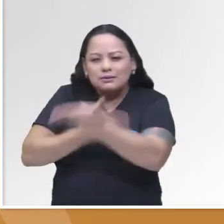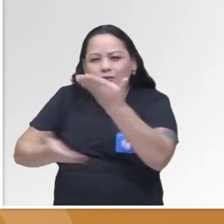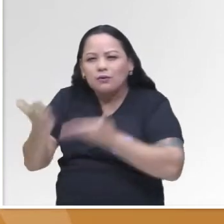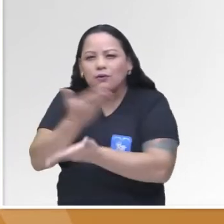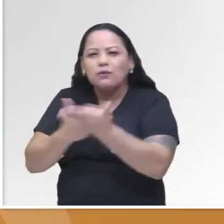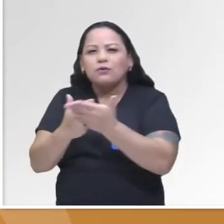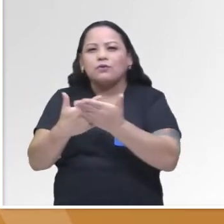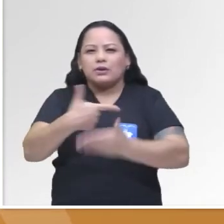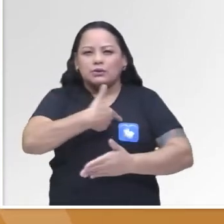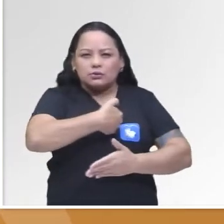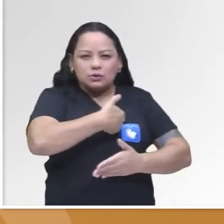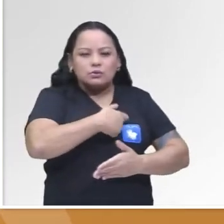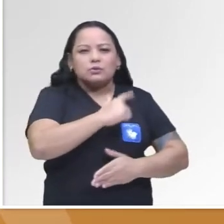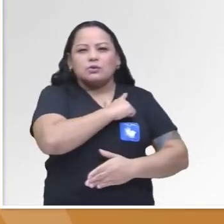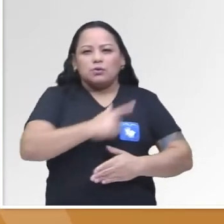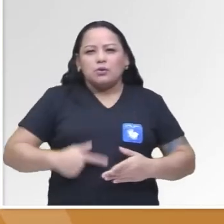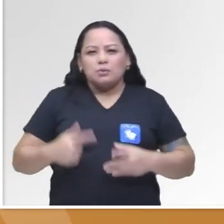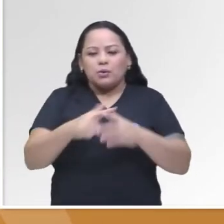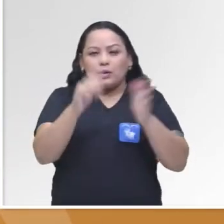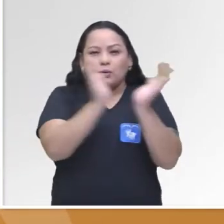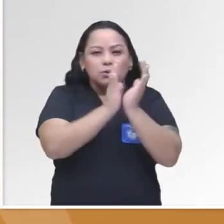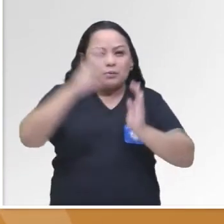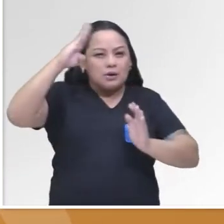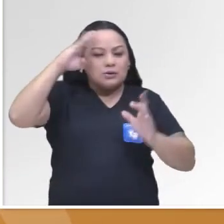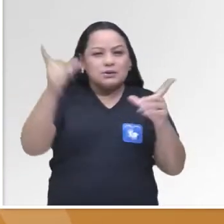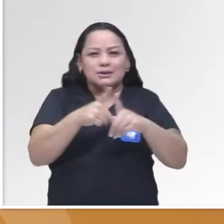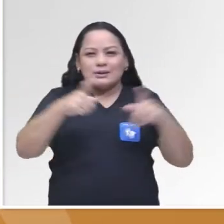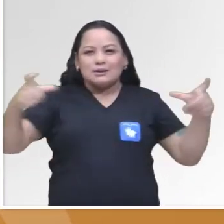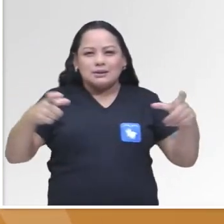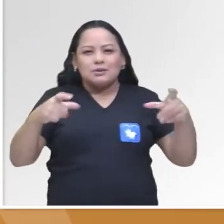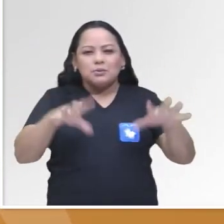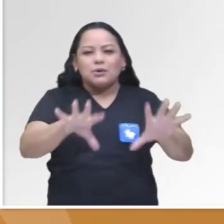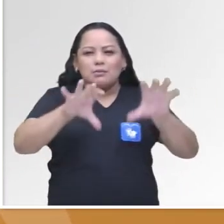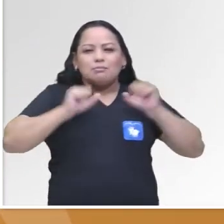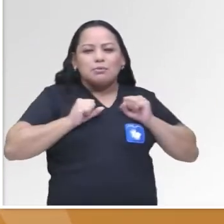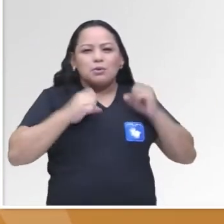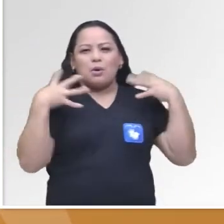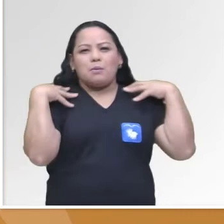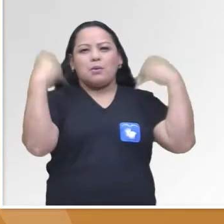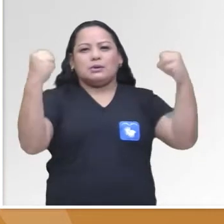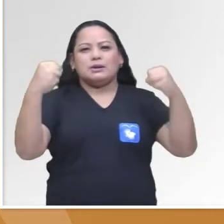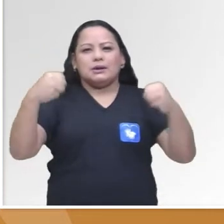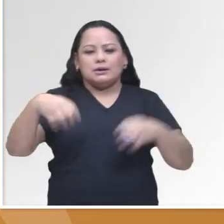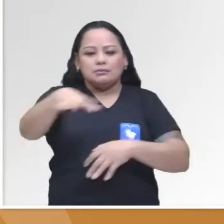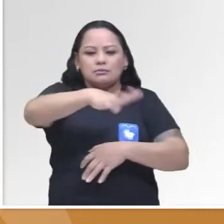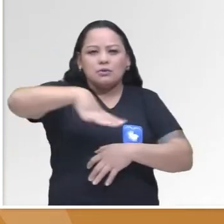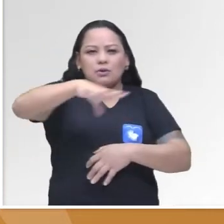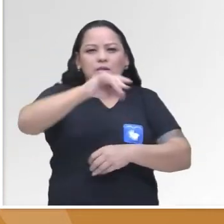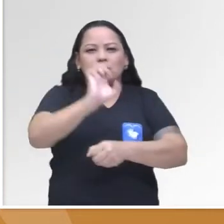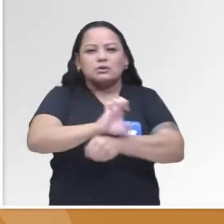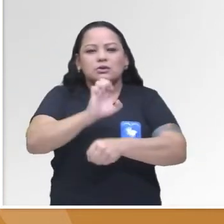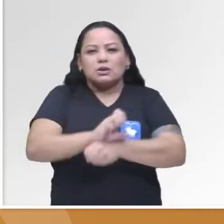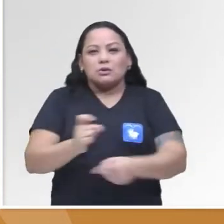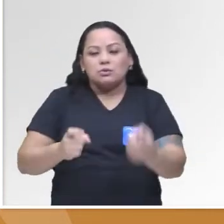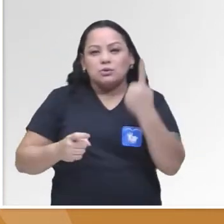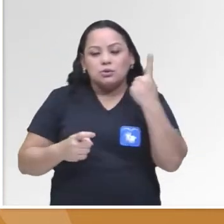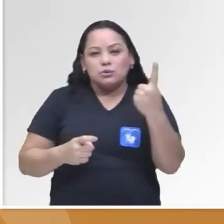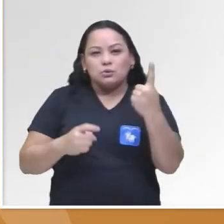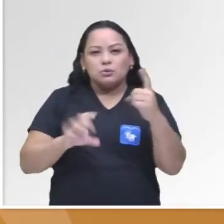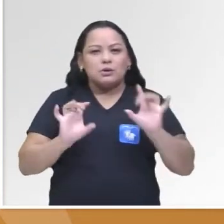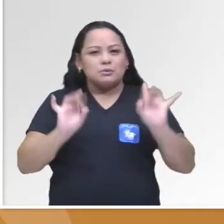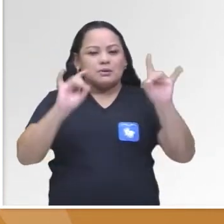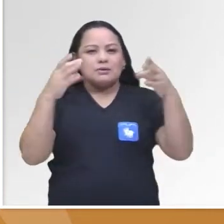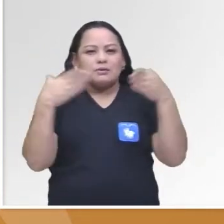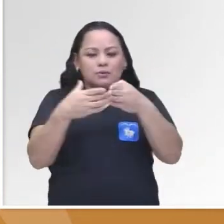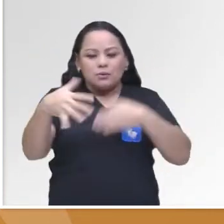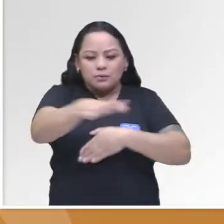sua grande maioria, eram militares, que vão assumir o poder dentro desses estados. E um deles, especificamente o estado